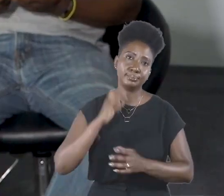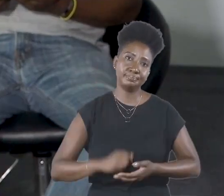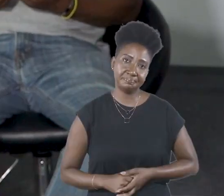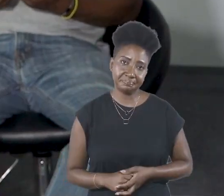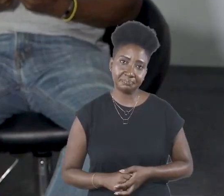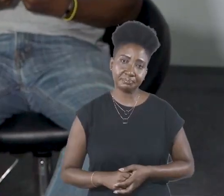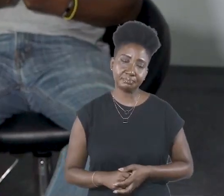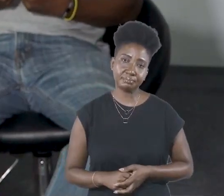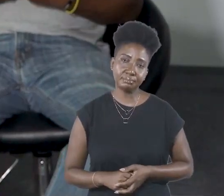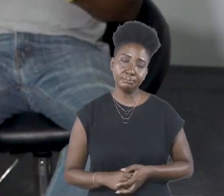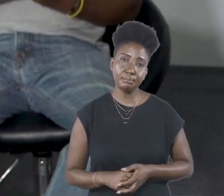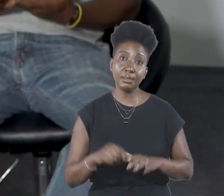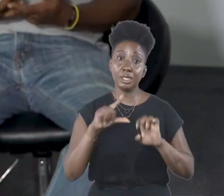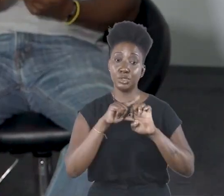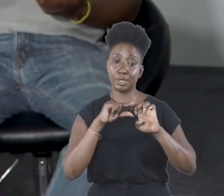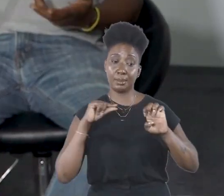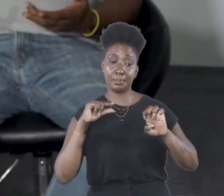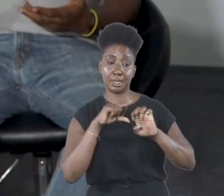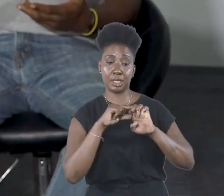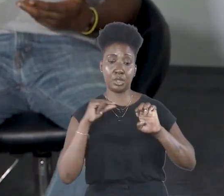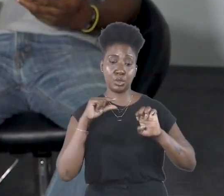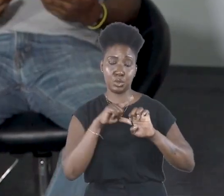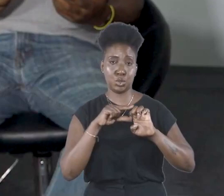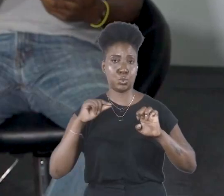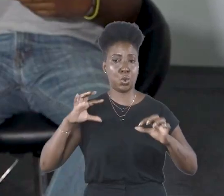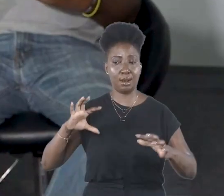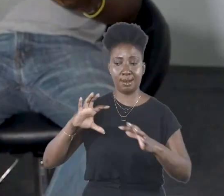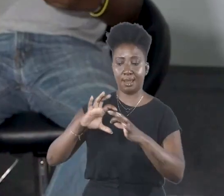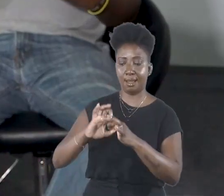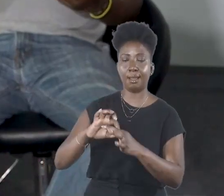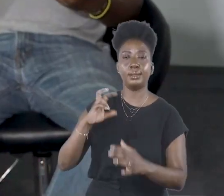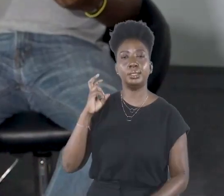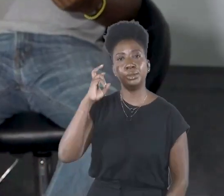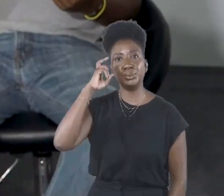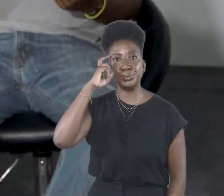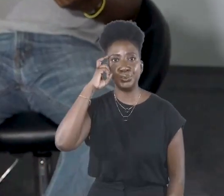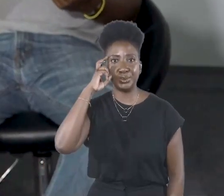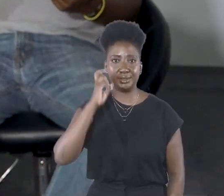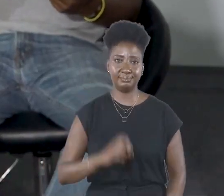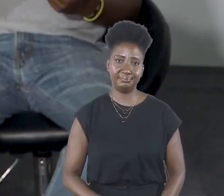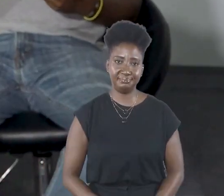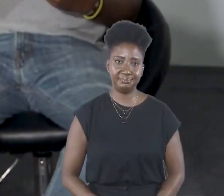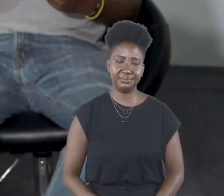cultura. É uma questão de empreendedor cultural, palavra mais